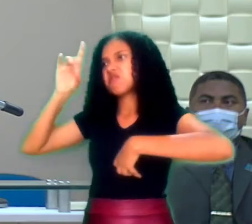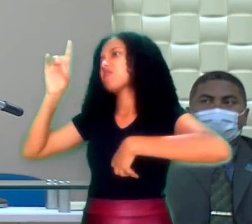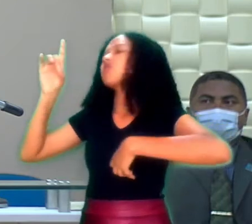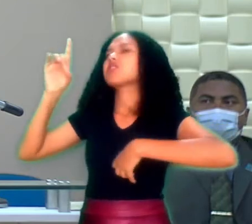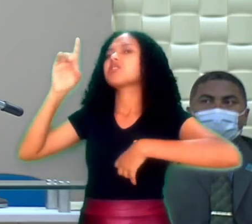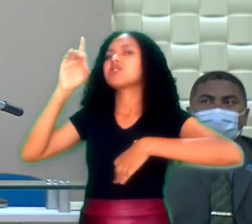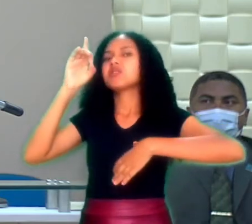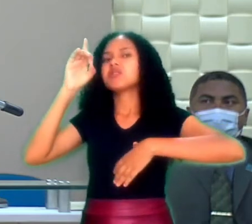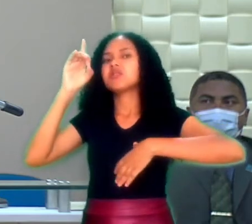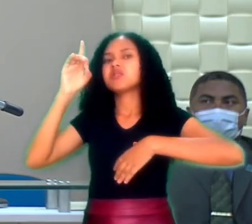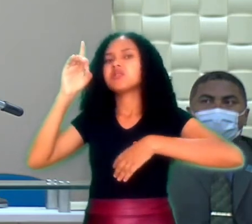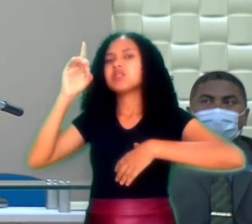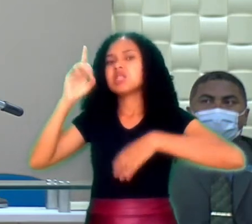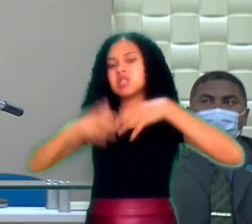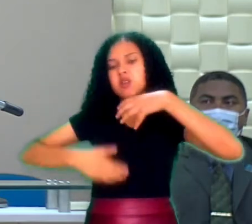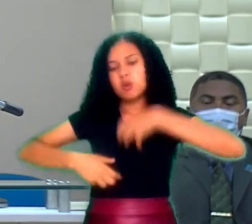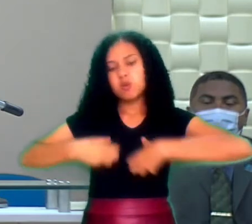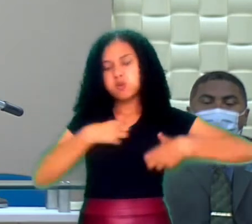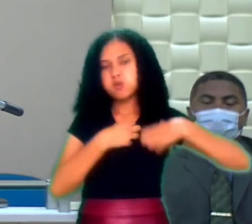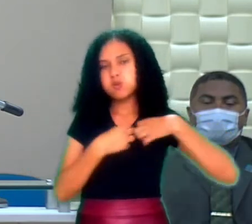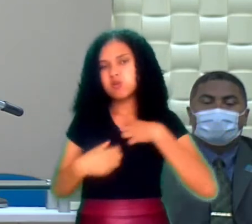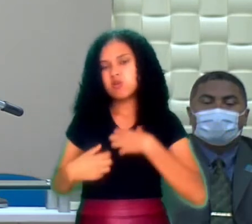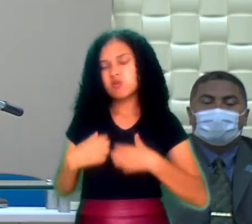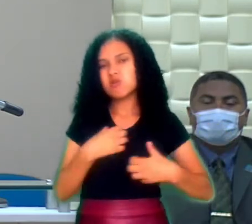Ele está cansado.